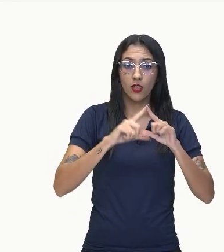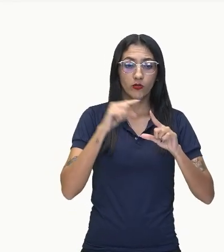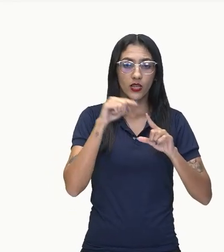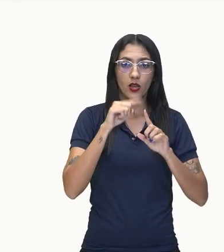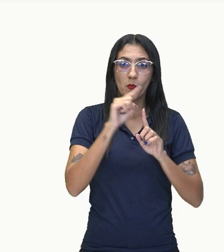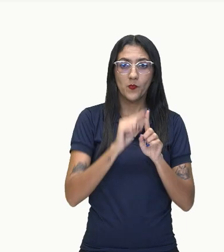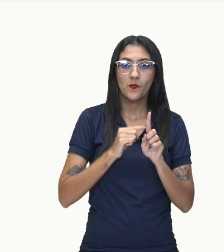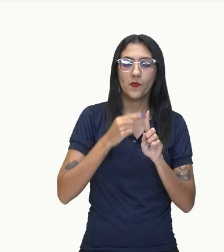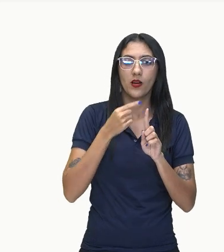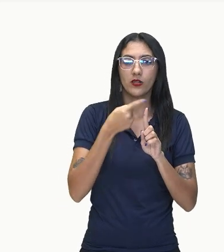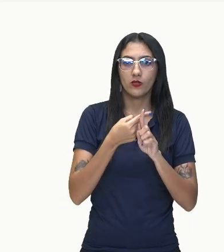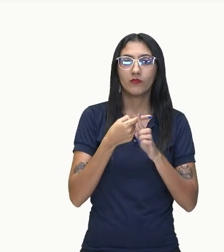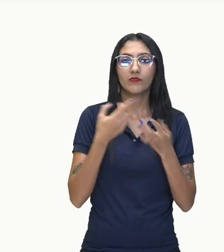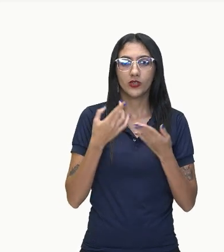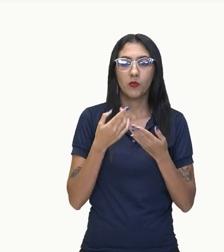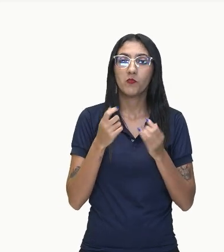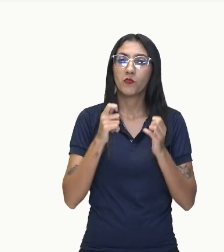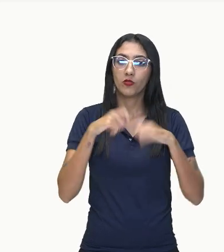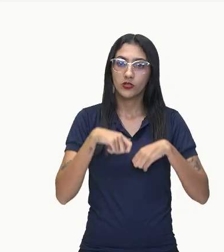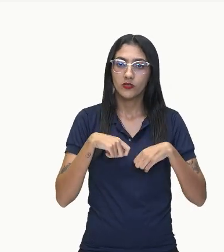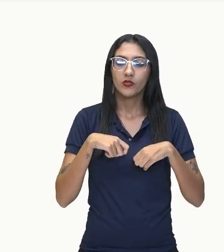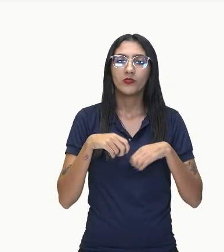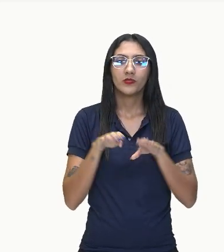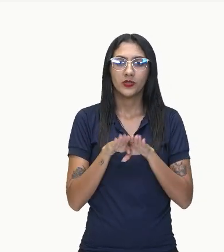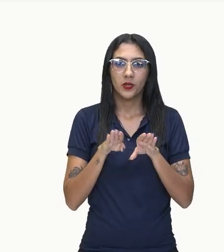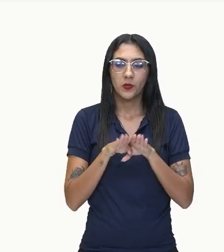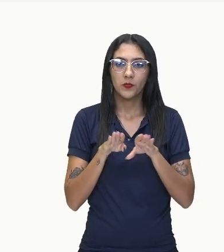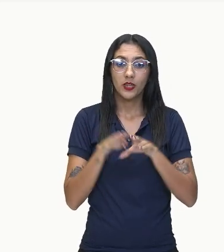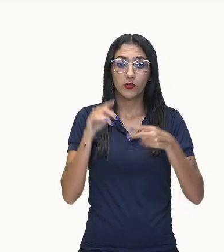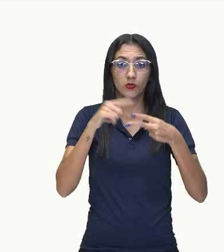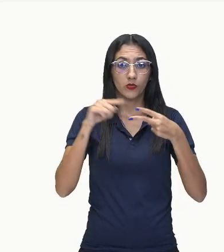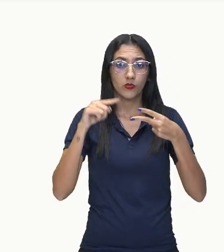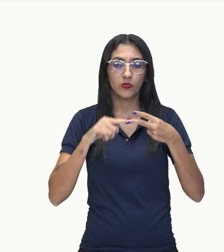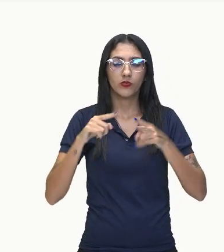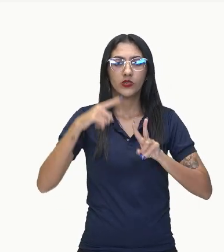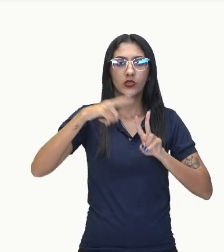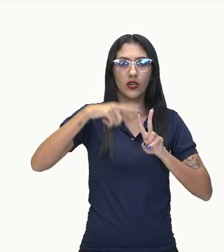delta maior que zero. Vamos ter duas raízes